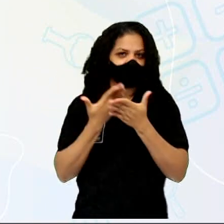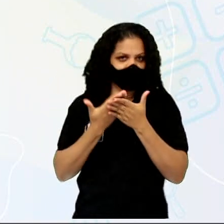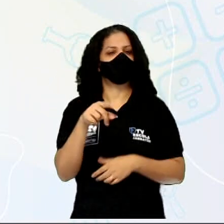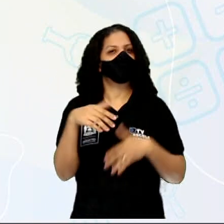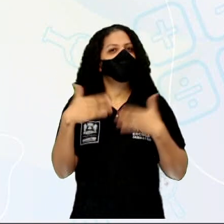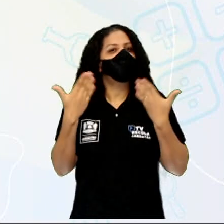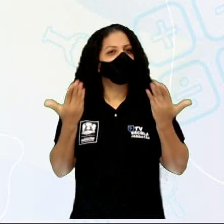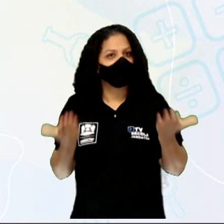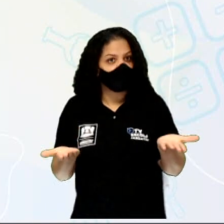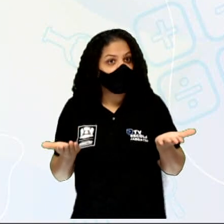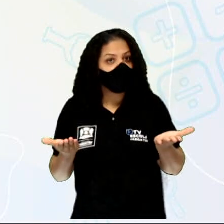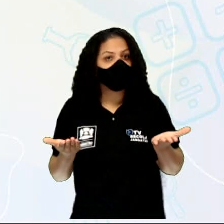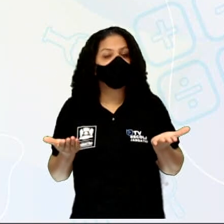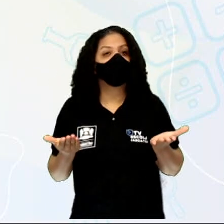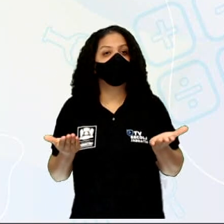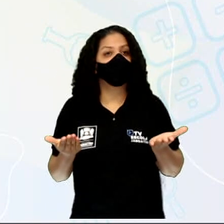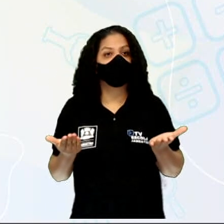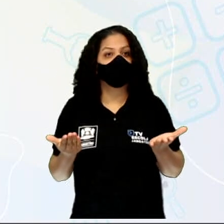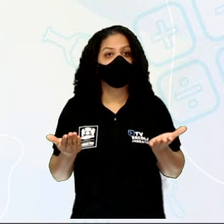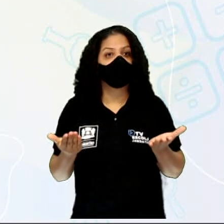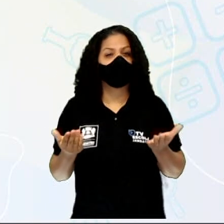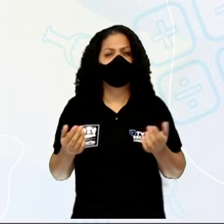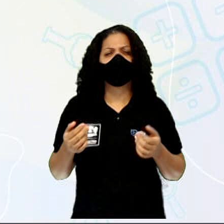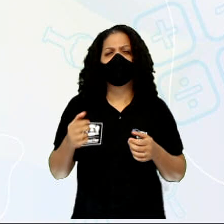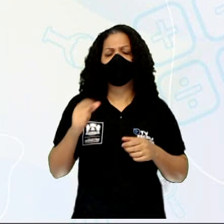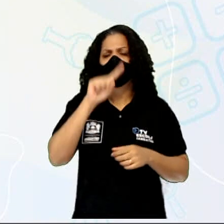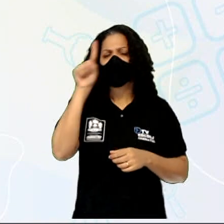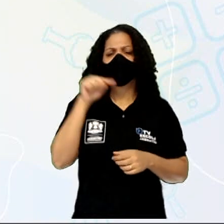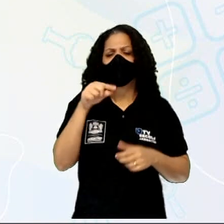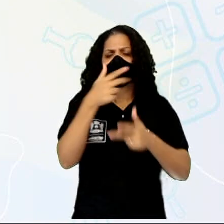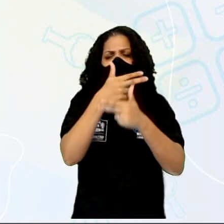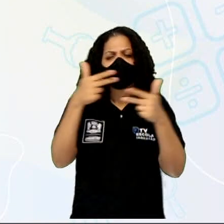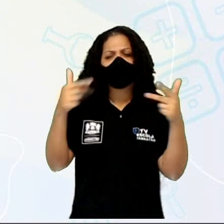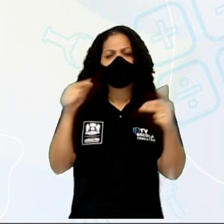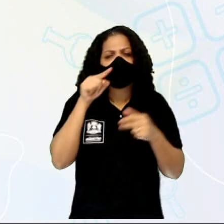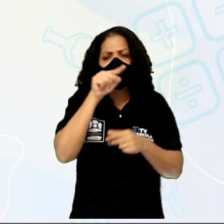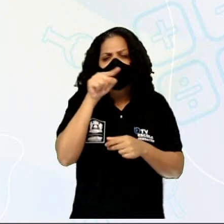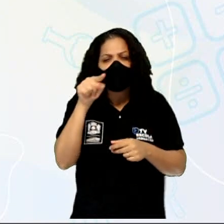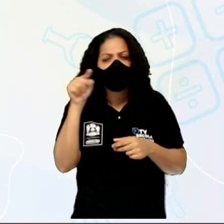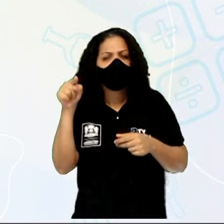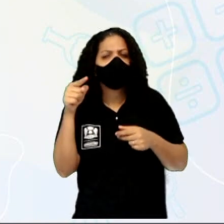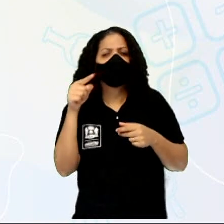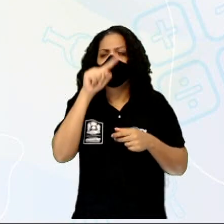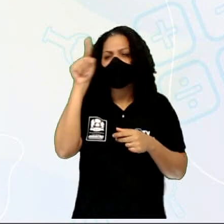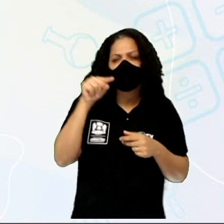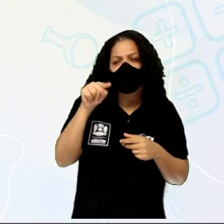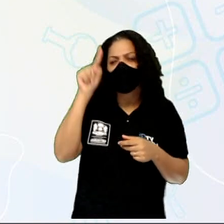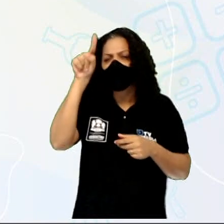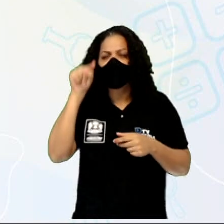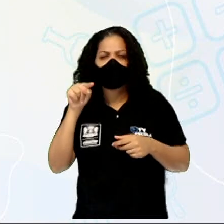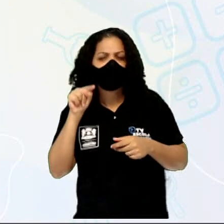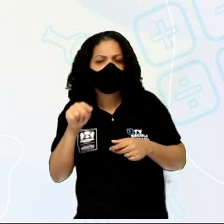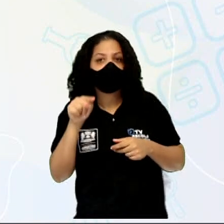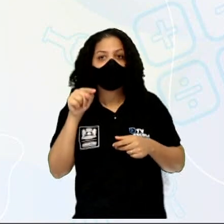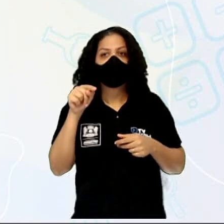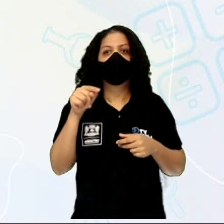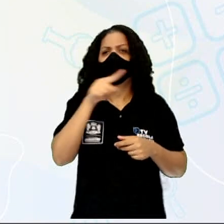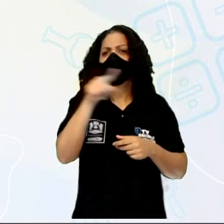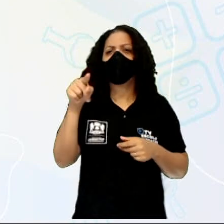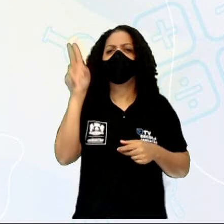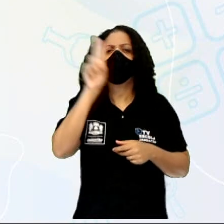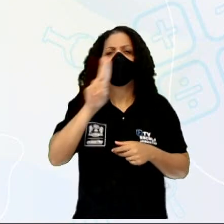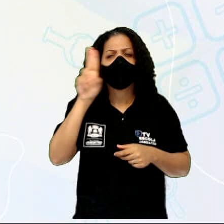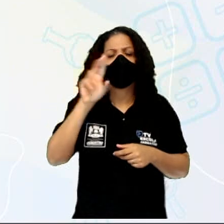seguinte: quais sinais de pontuação você emprega na construção de frases no seu dia a dia? Então, pegue o seu